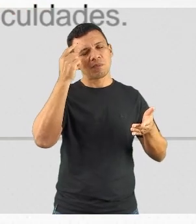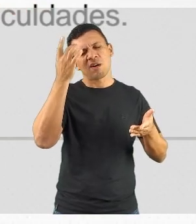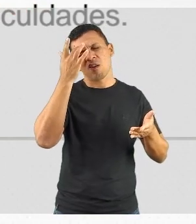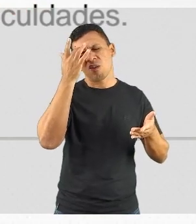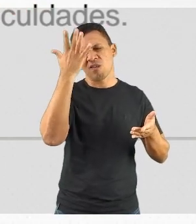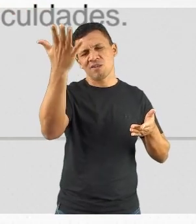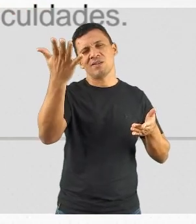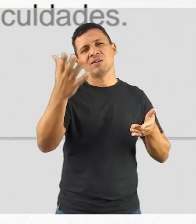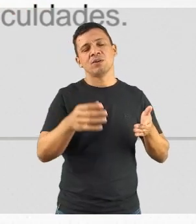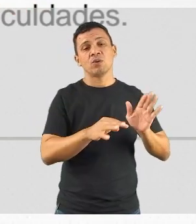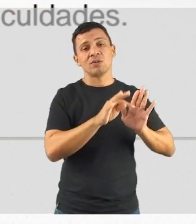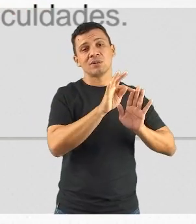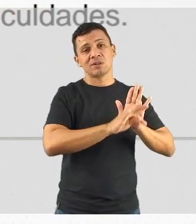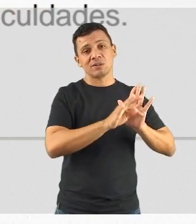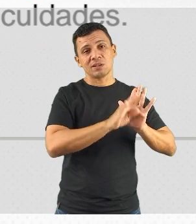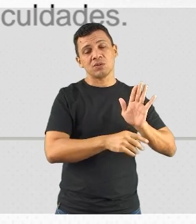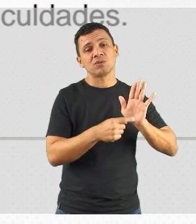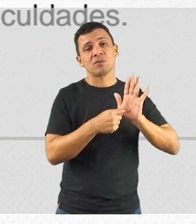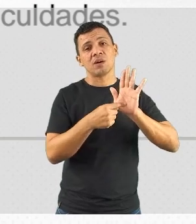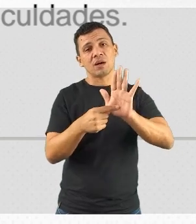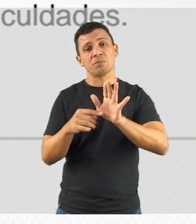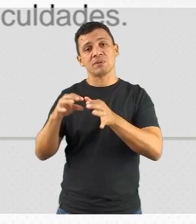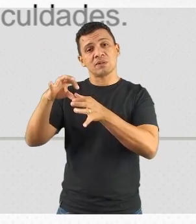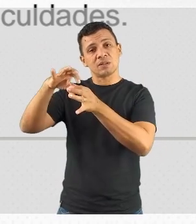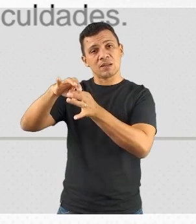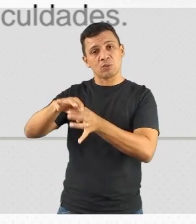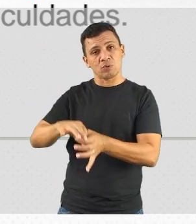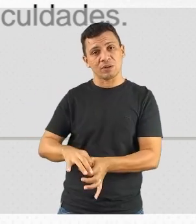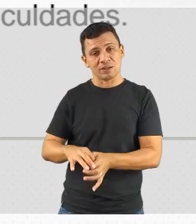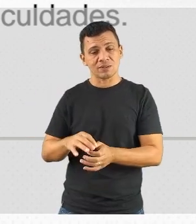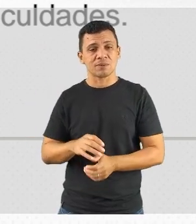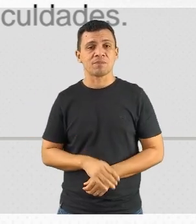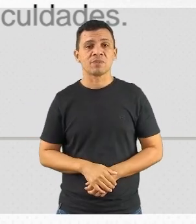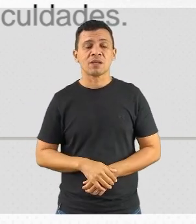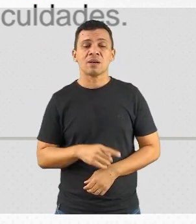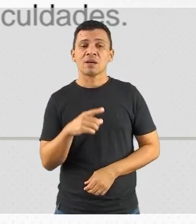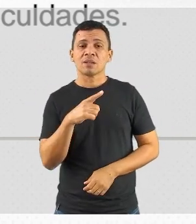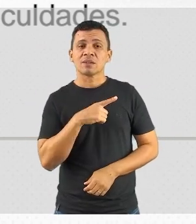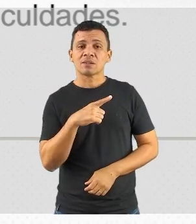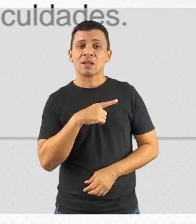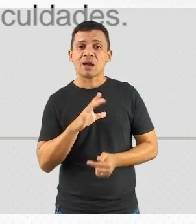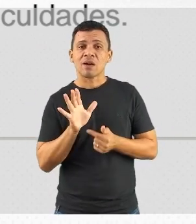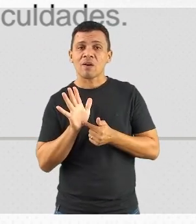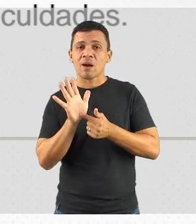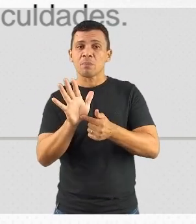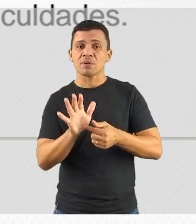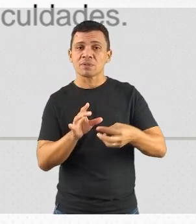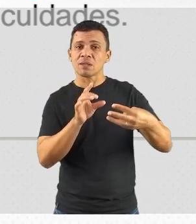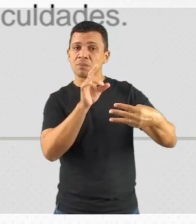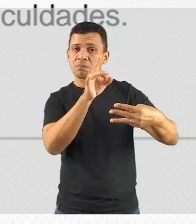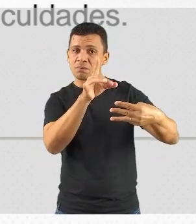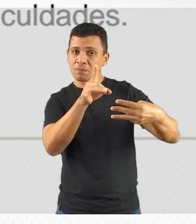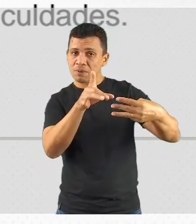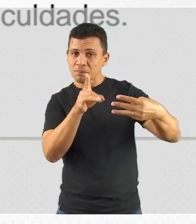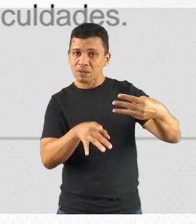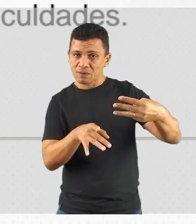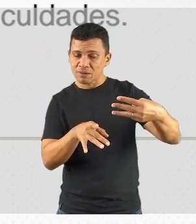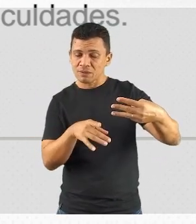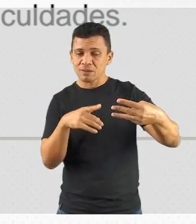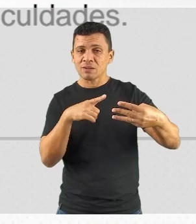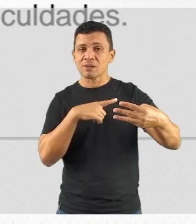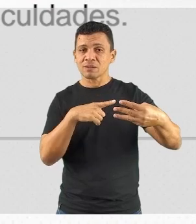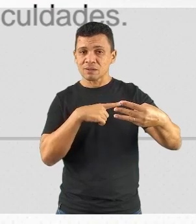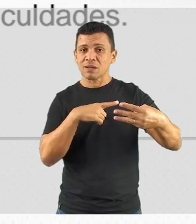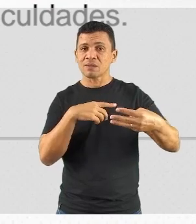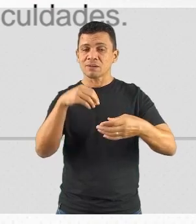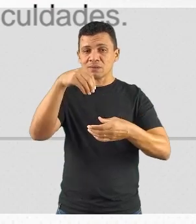texto apresenta coerência, os elementos em que ele está sendo apresentados, esses elementos, eles estão